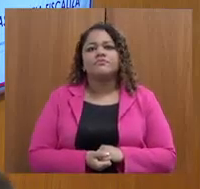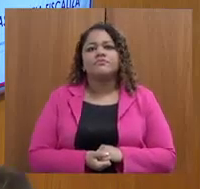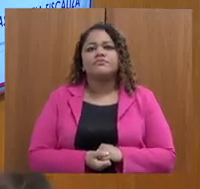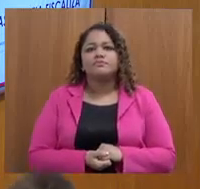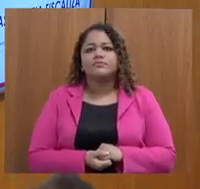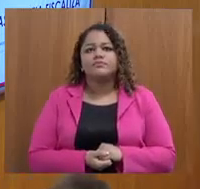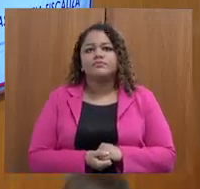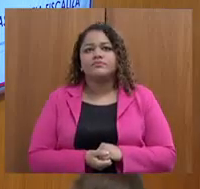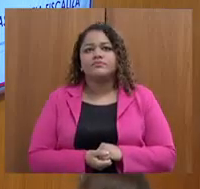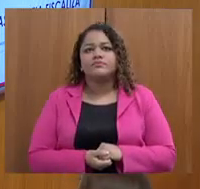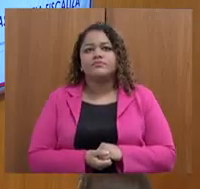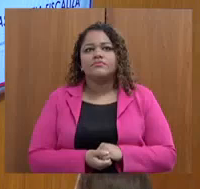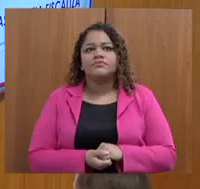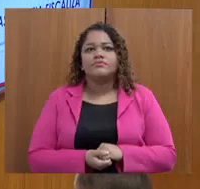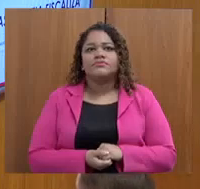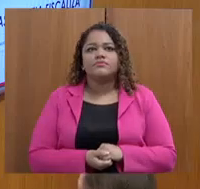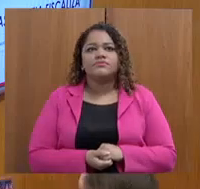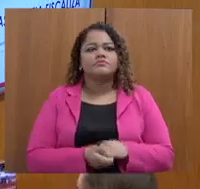cadê cadê